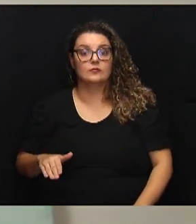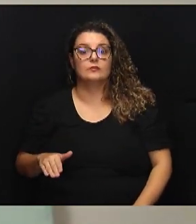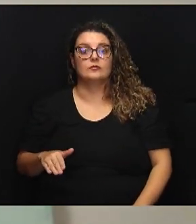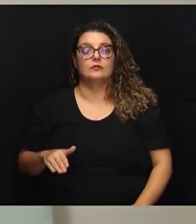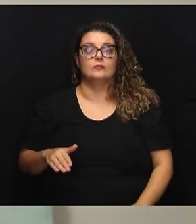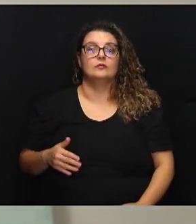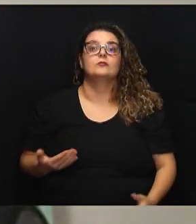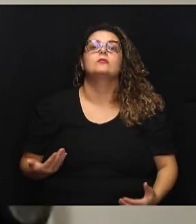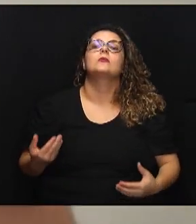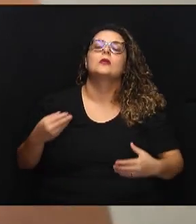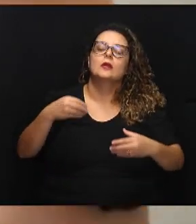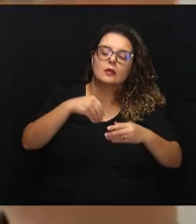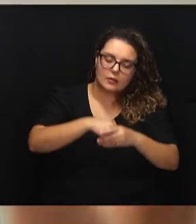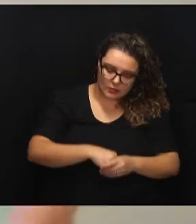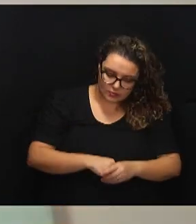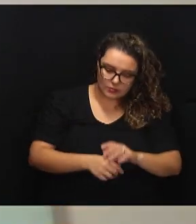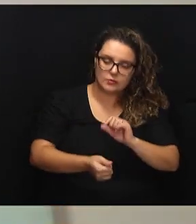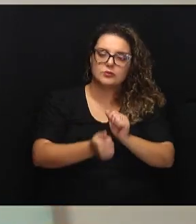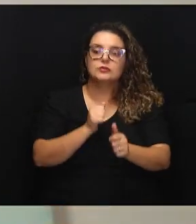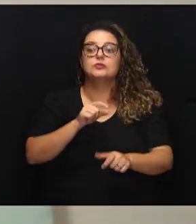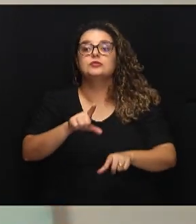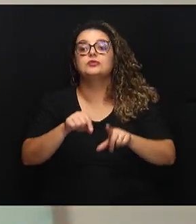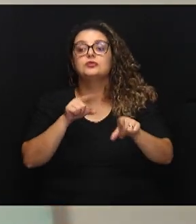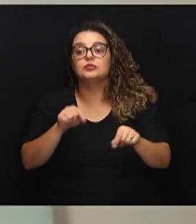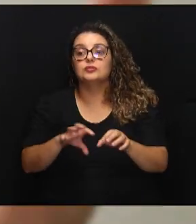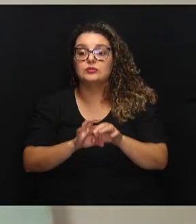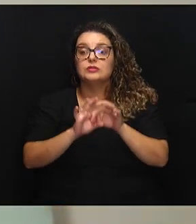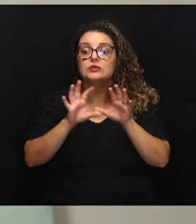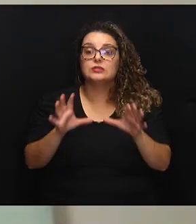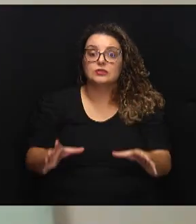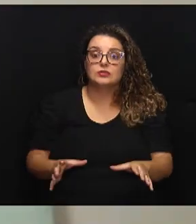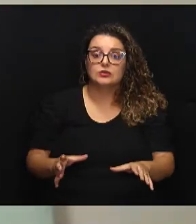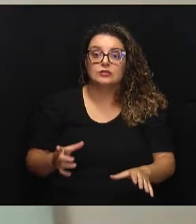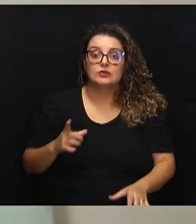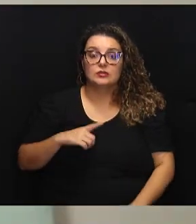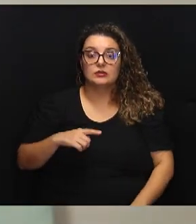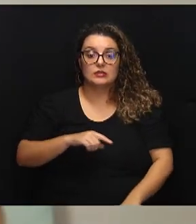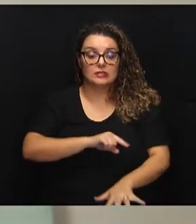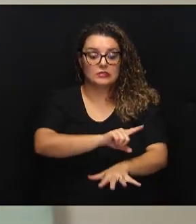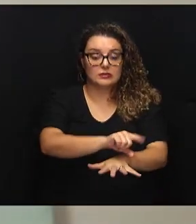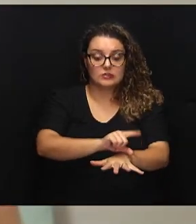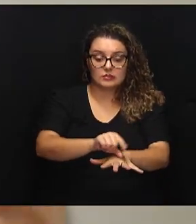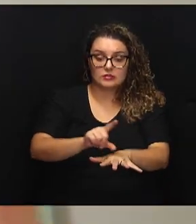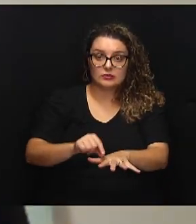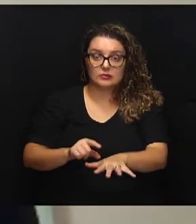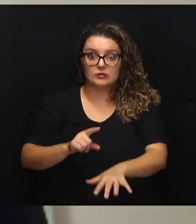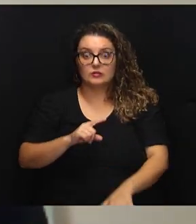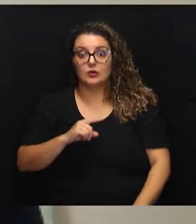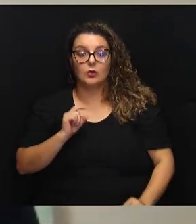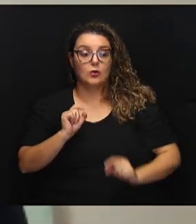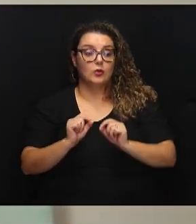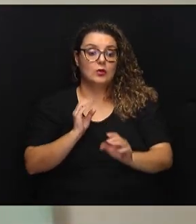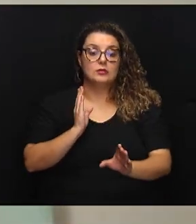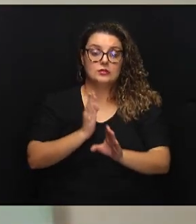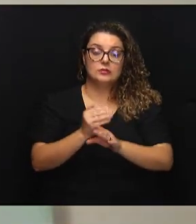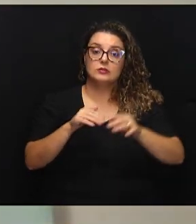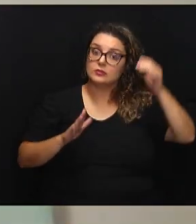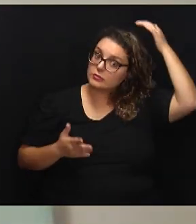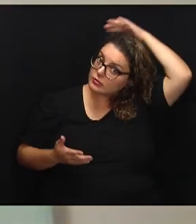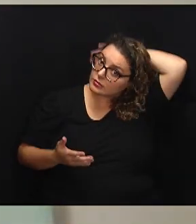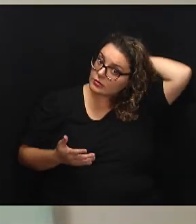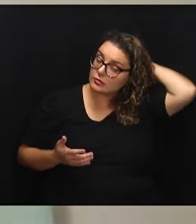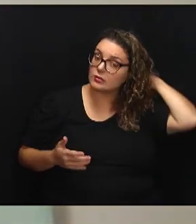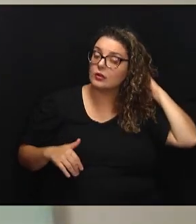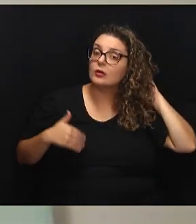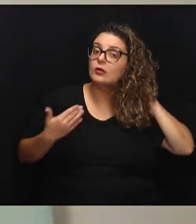um esporte, deixar ela escolher, deixar ela ter esse leque de opções, para ver o que ela se identifica, qual é a